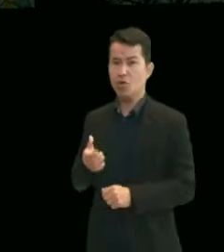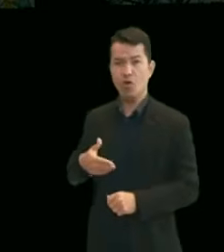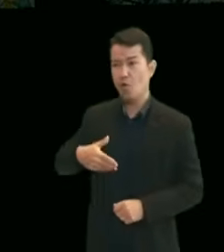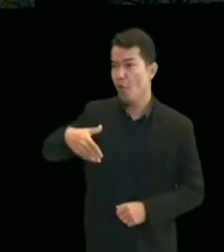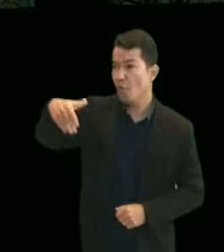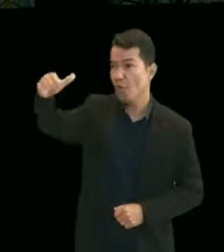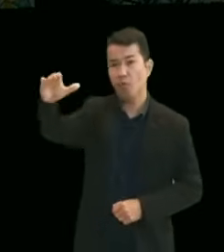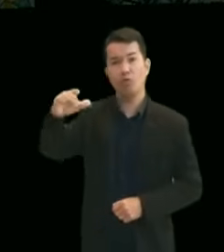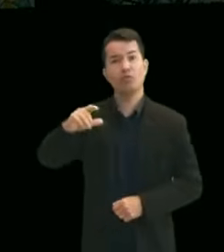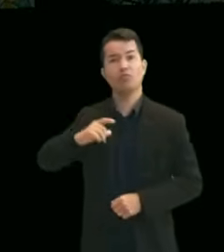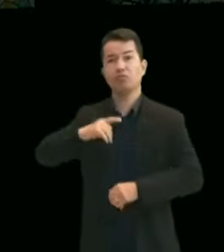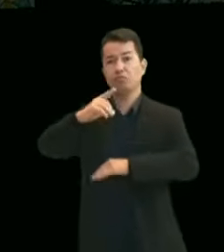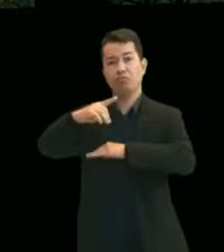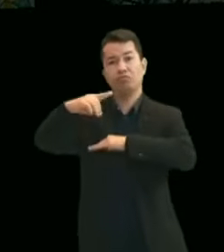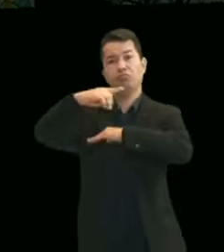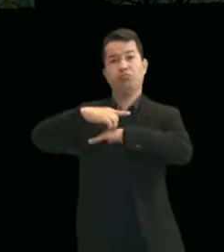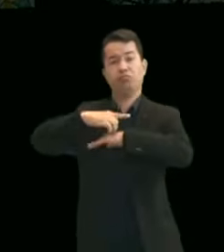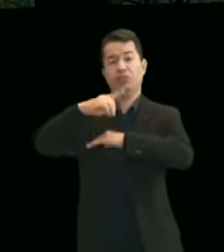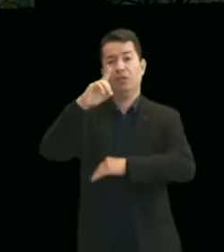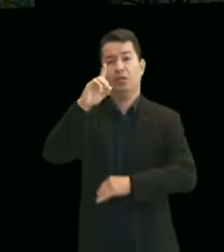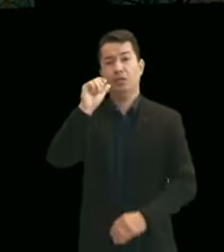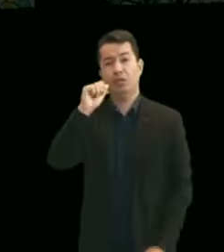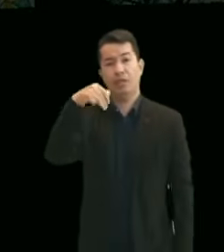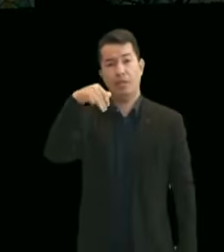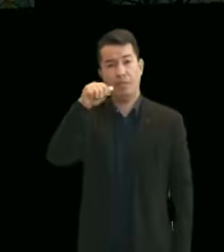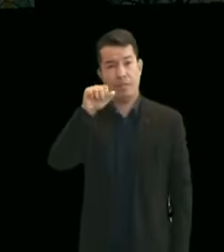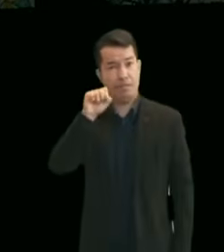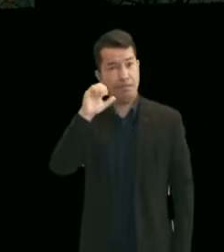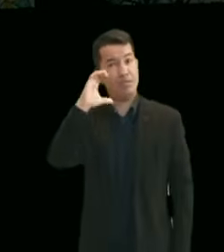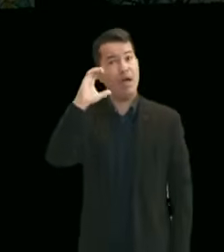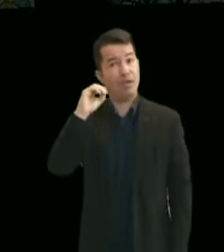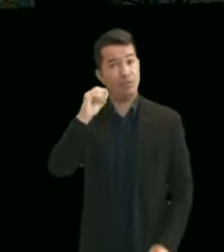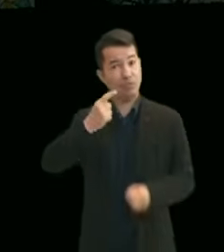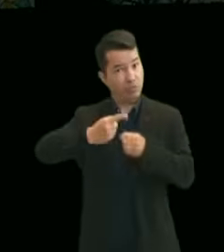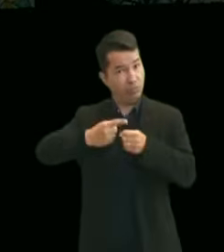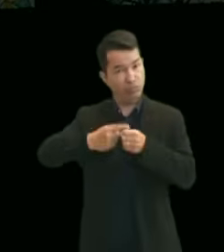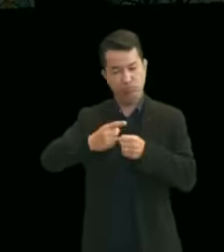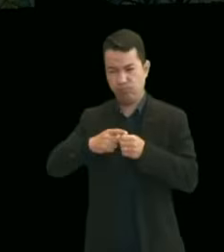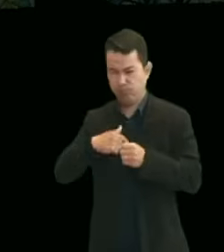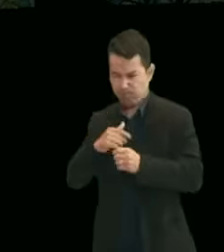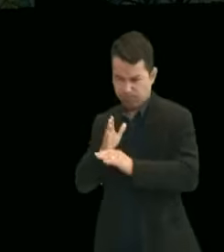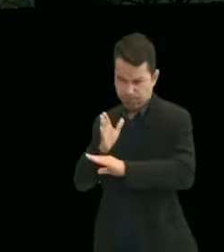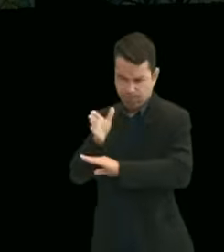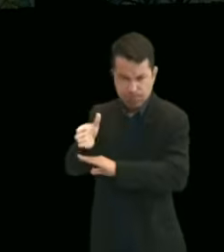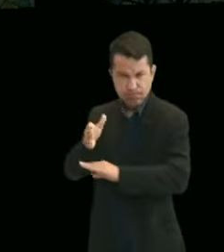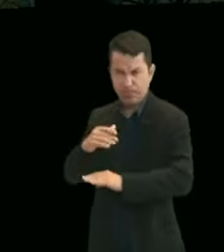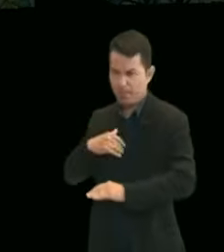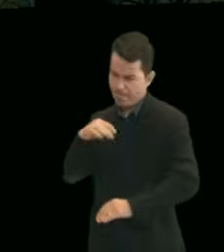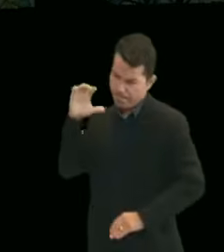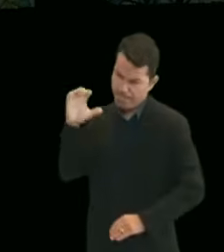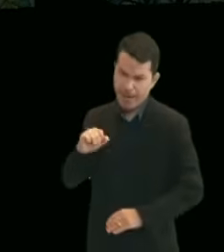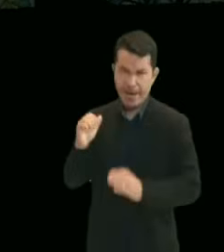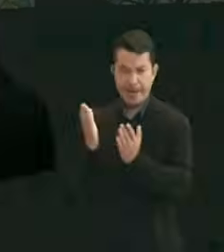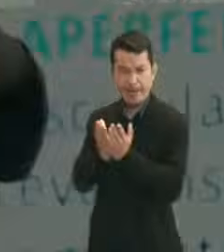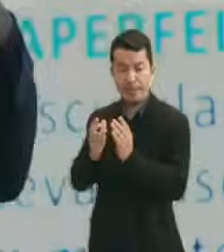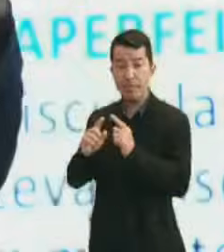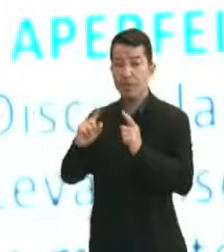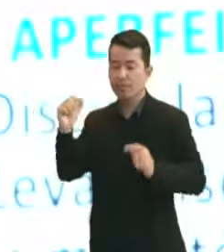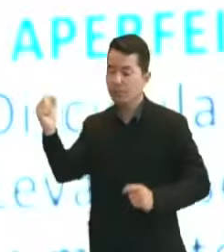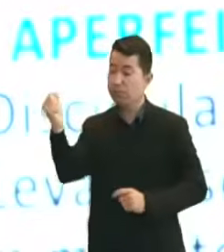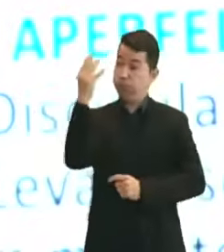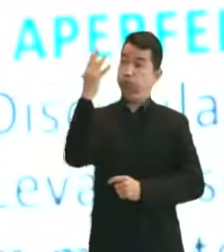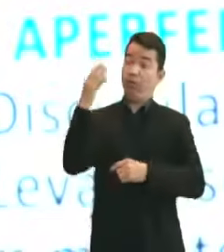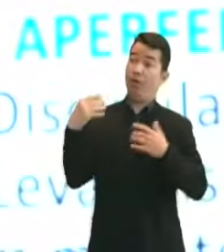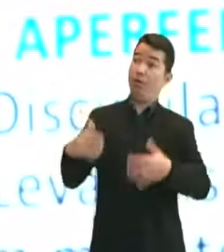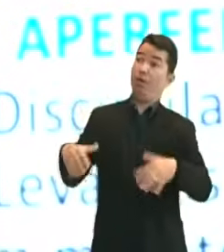ali ele tem um encontro com Jesus. O próprio Jesus aparece a ele em visão e confronta ele com o seu estilo de vida, com aquilo que